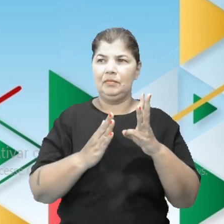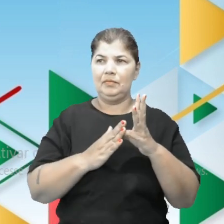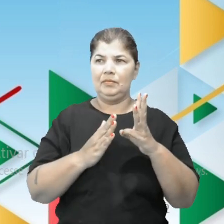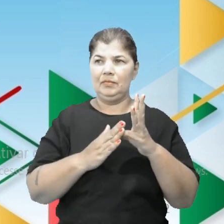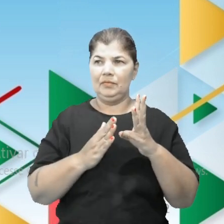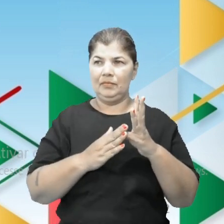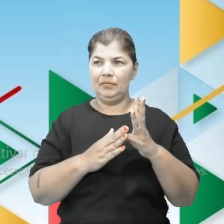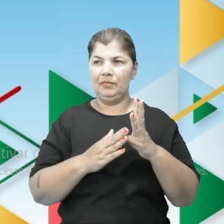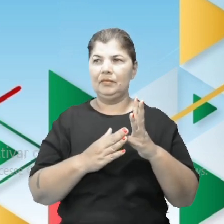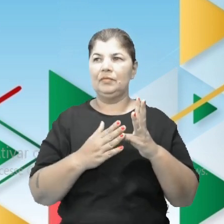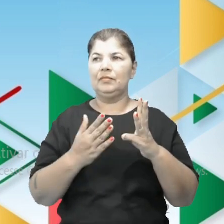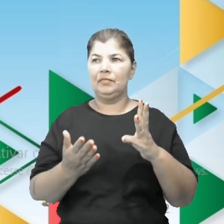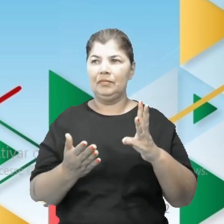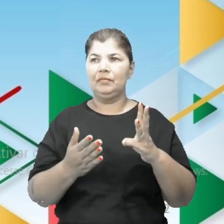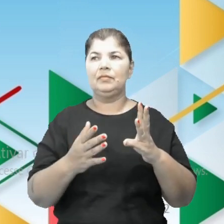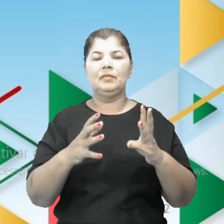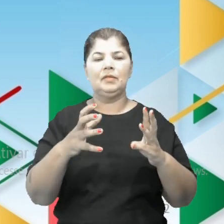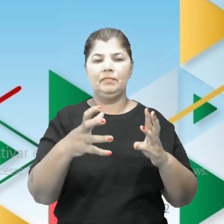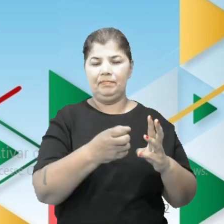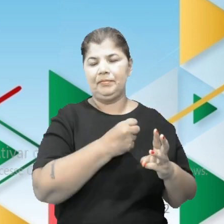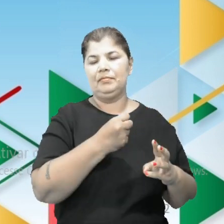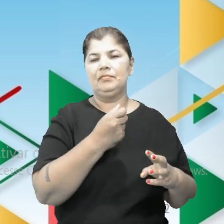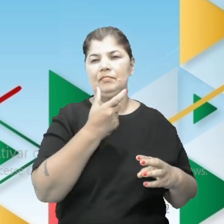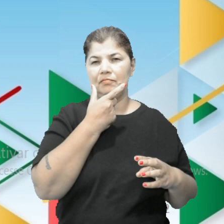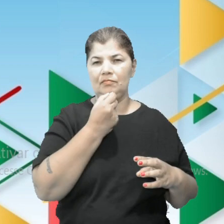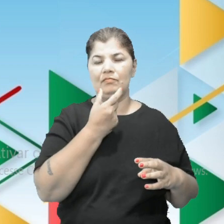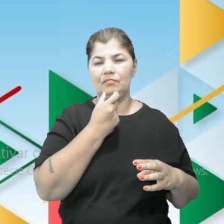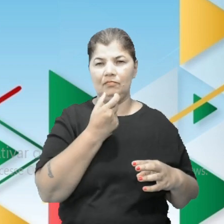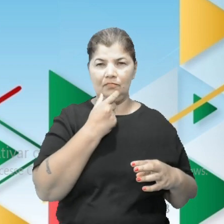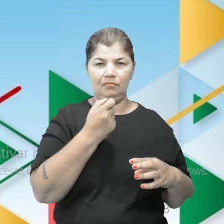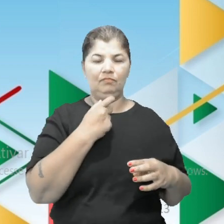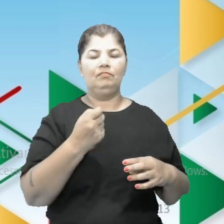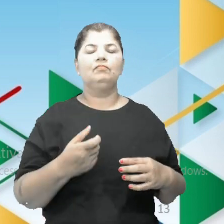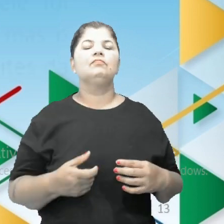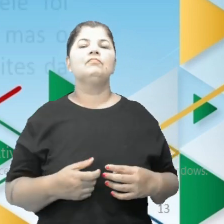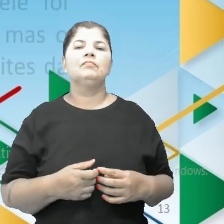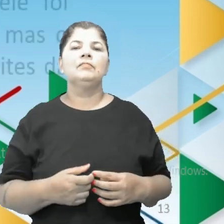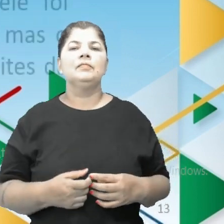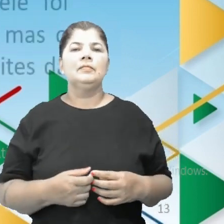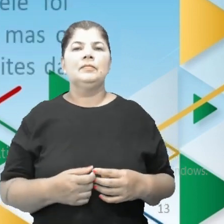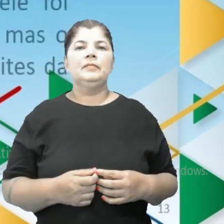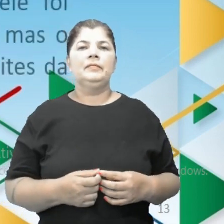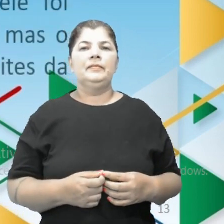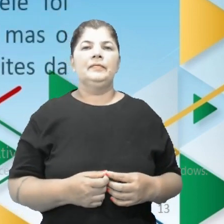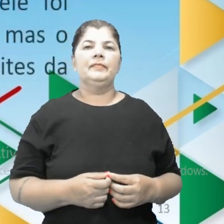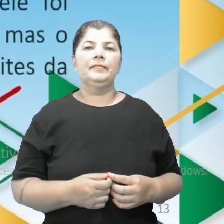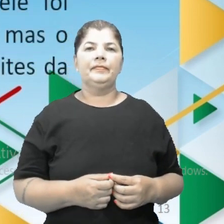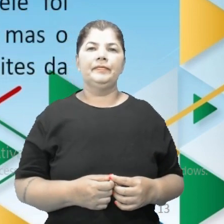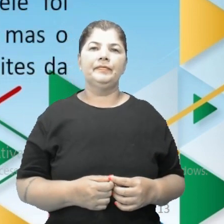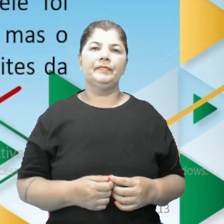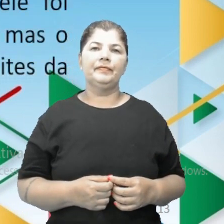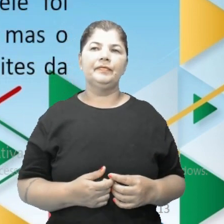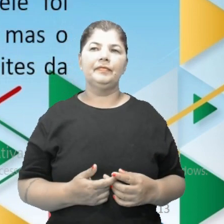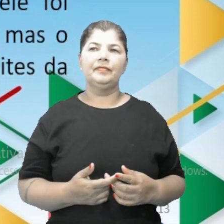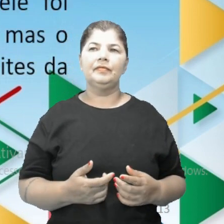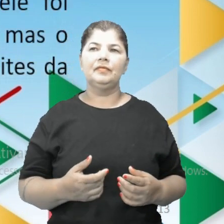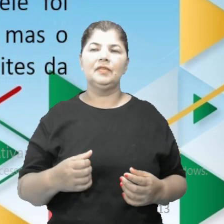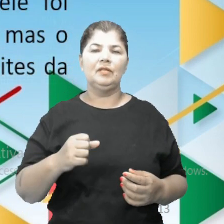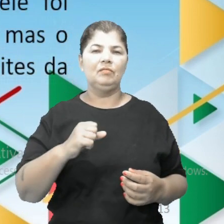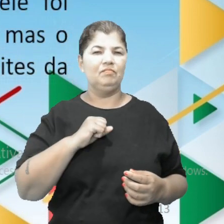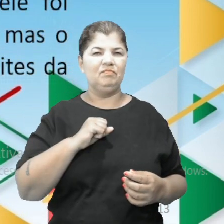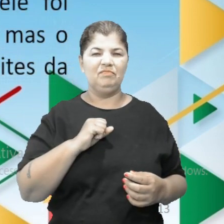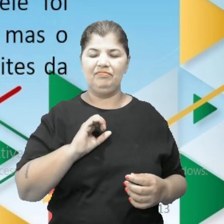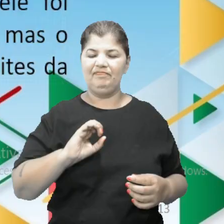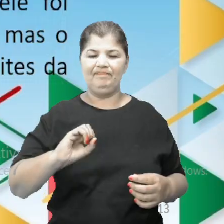na realidade, esse cara foi capturado, né? Foi capturado, né? Aí a revolta de Tupac teve